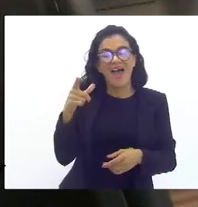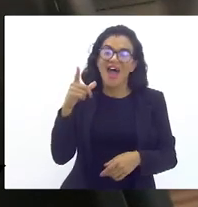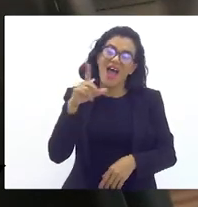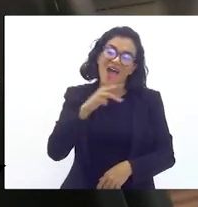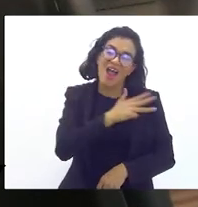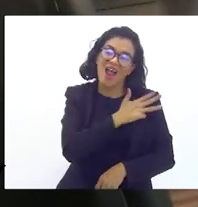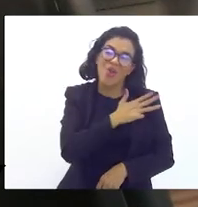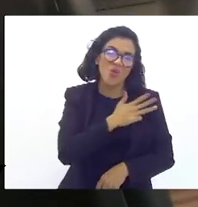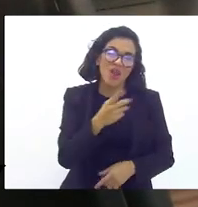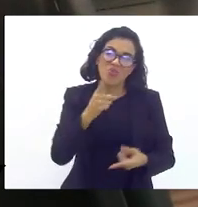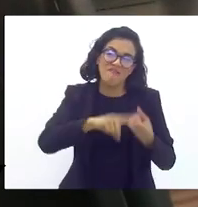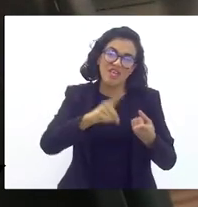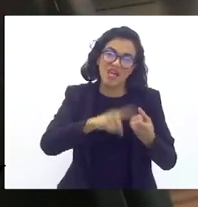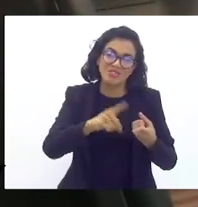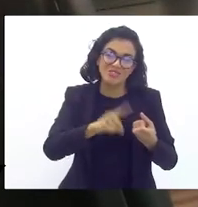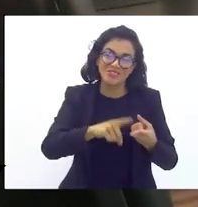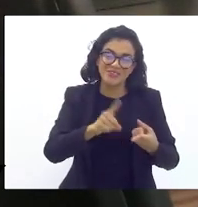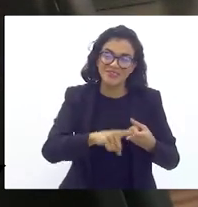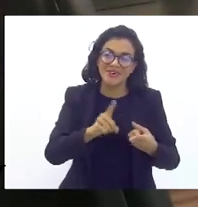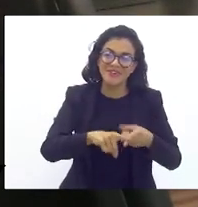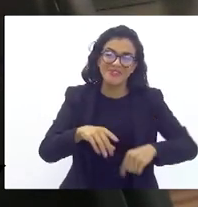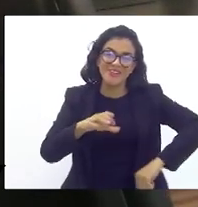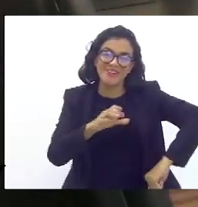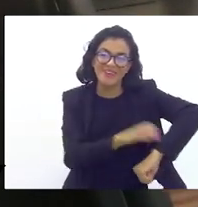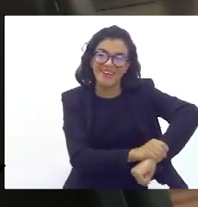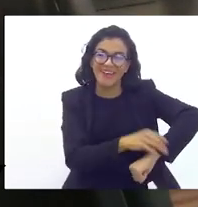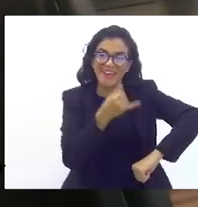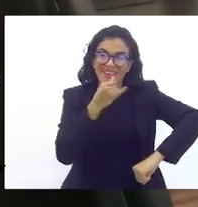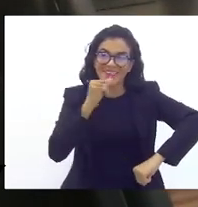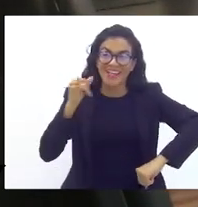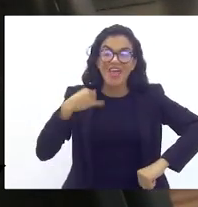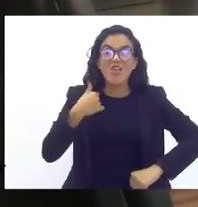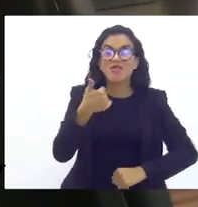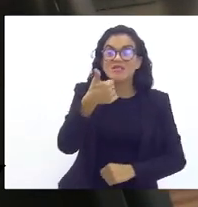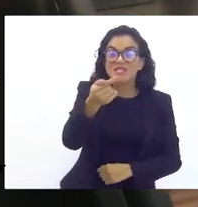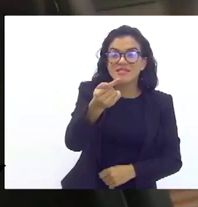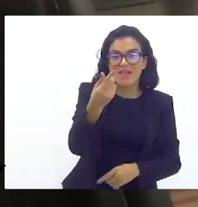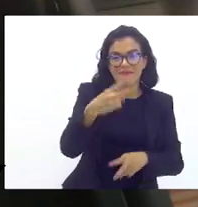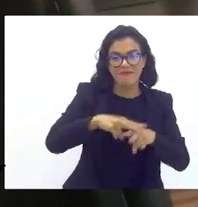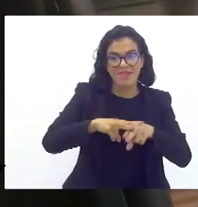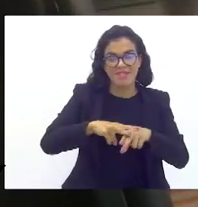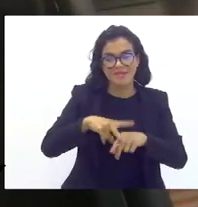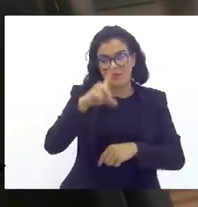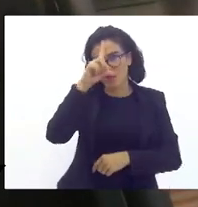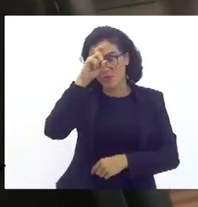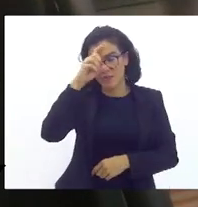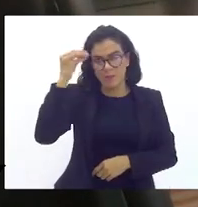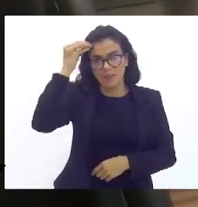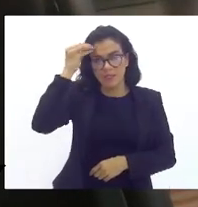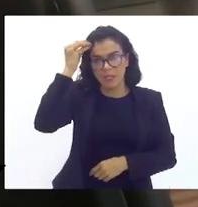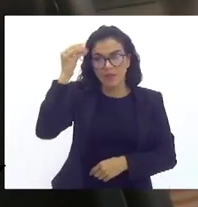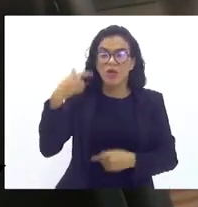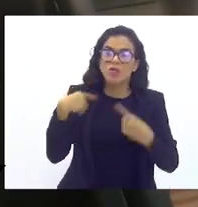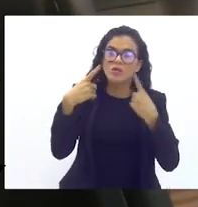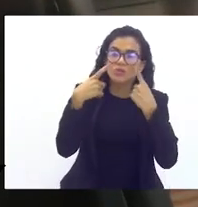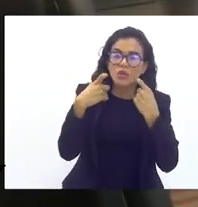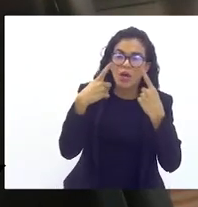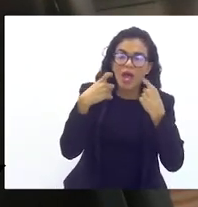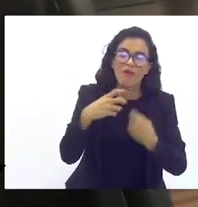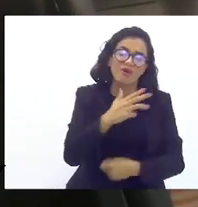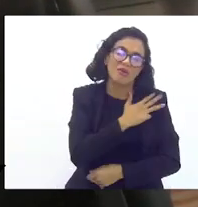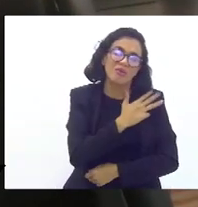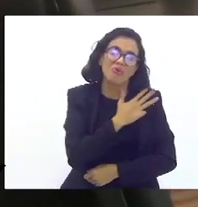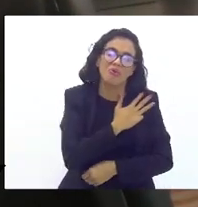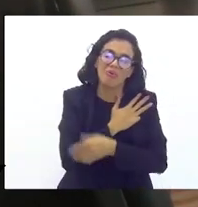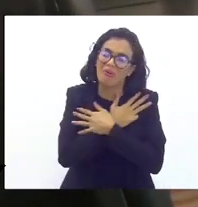Lula não é vingativo né eu tive 17 internações especiais eu sei o que você passou o que Lula passou chorava muito por Lula